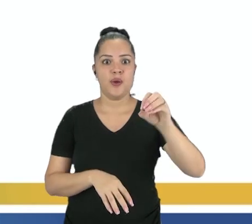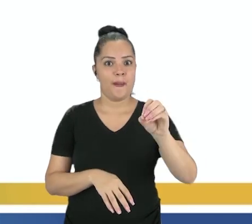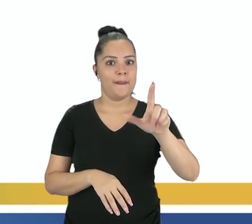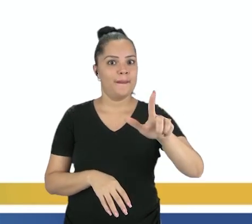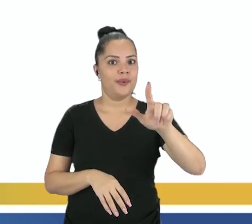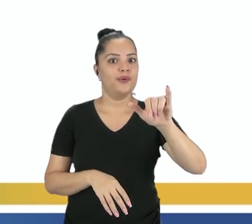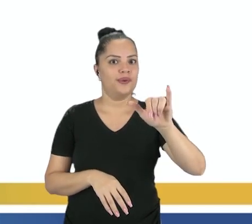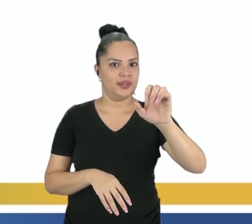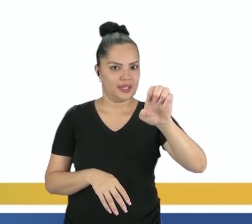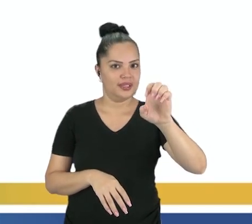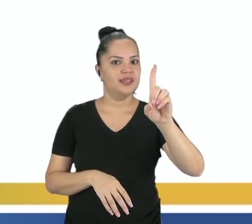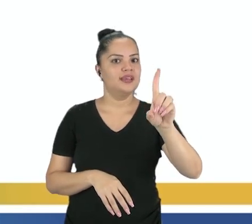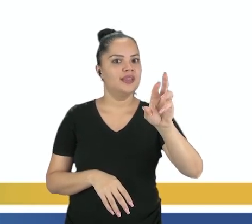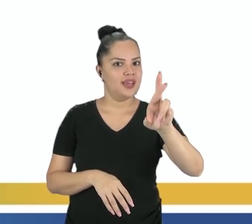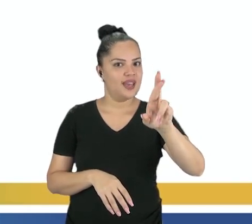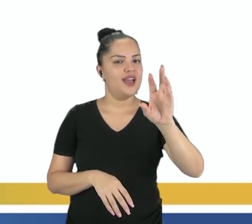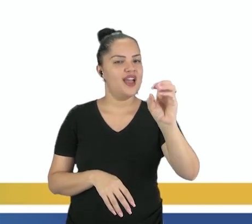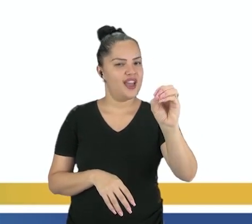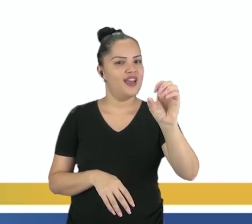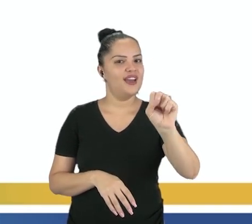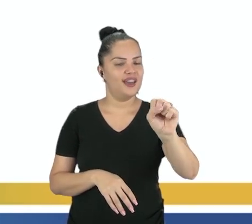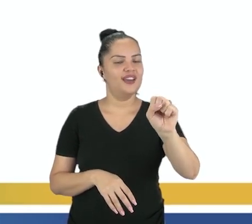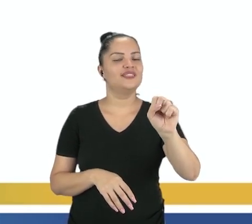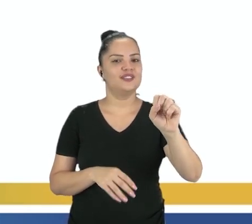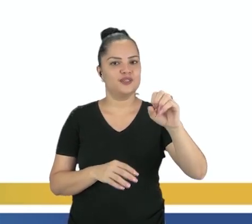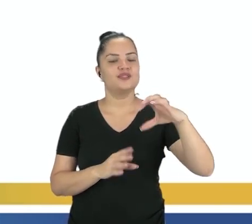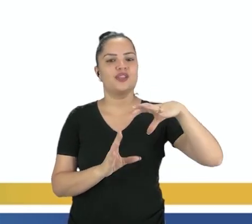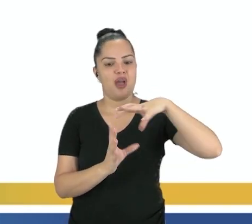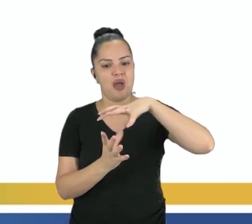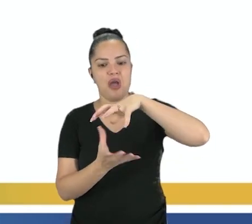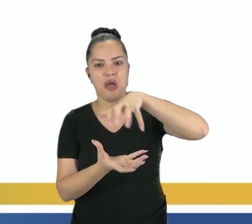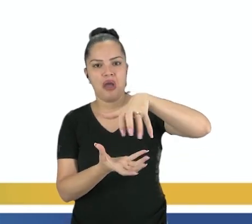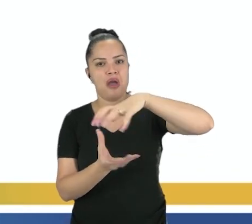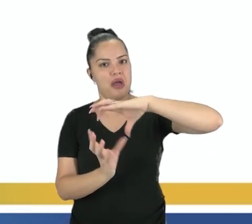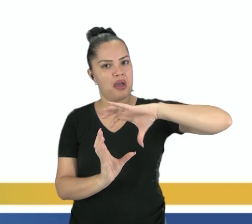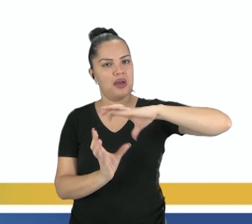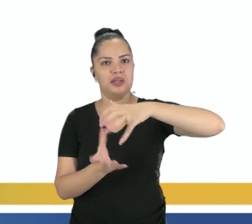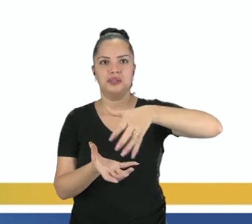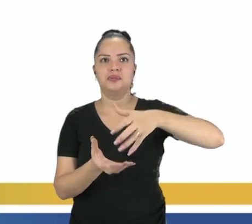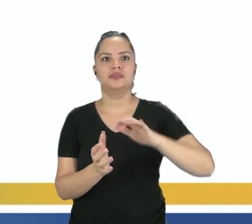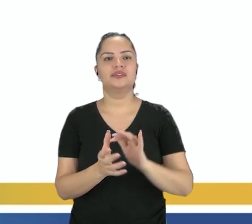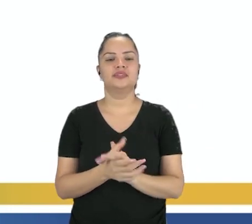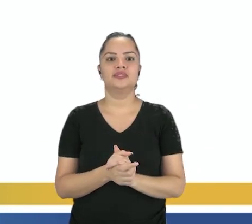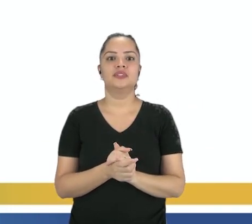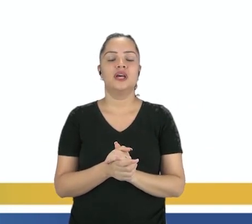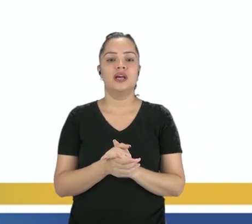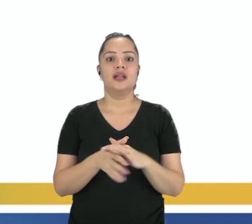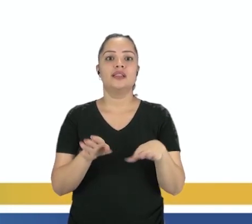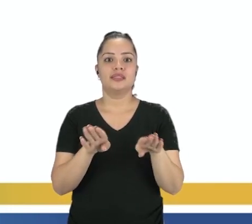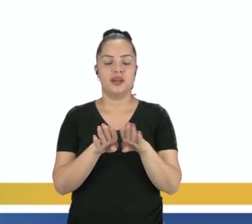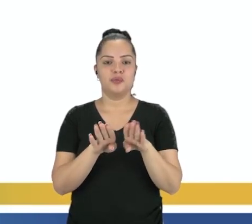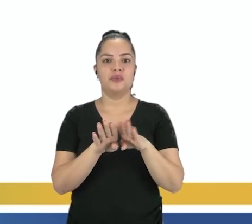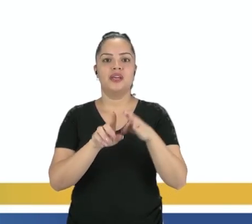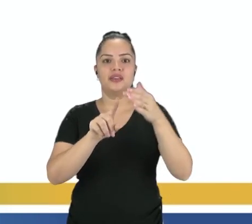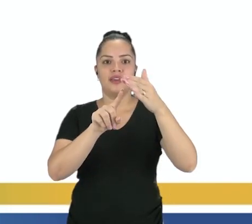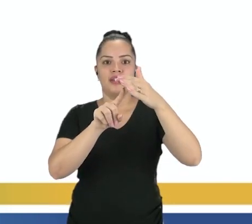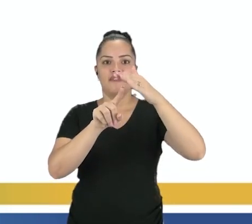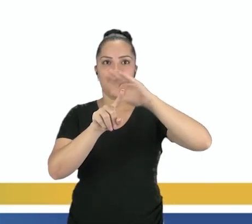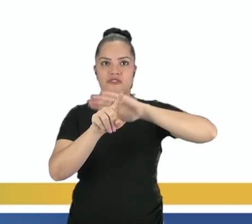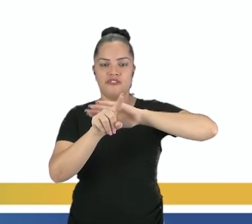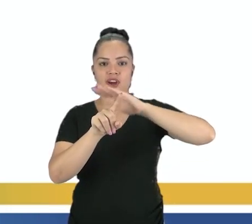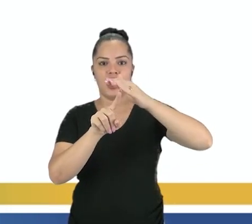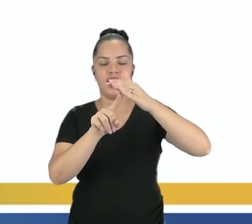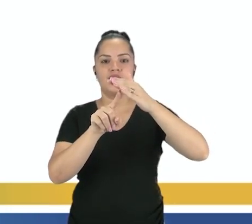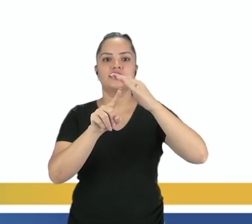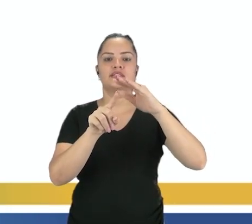não poliedros, ou corpos redondos ou superfícies de revolução, certo? E também nós falamos um pouquinho sobre